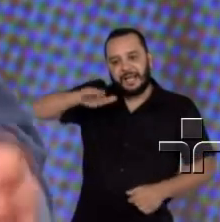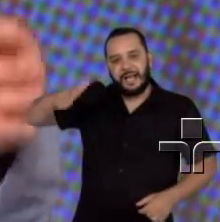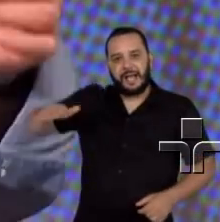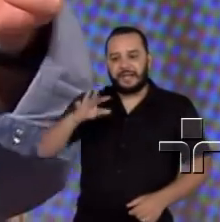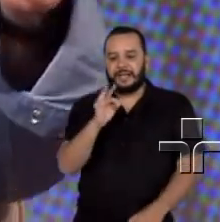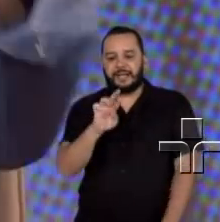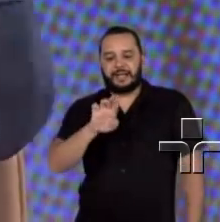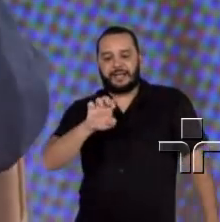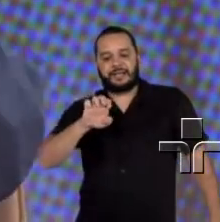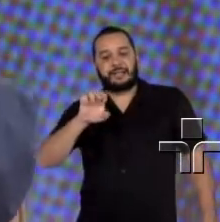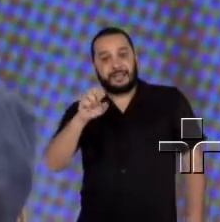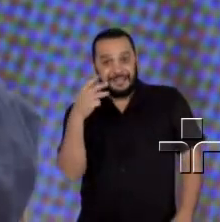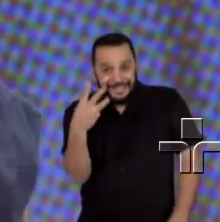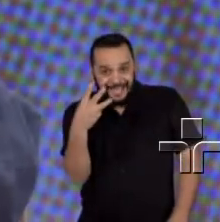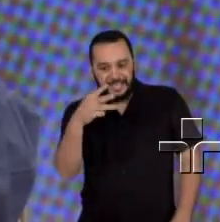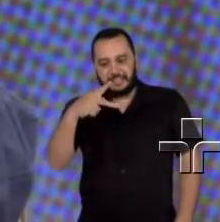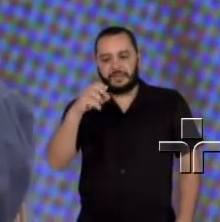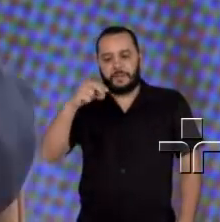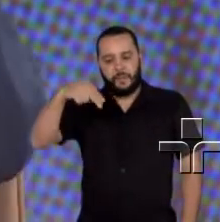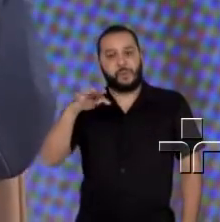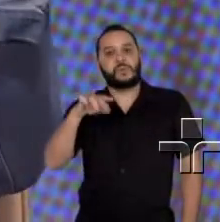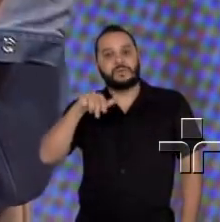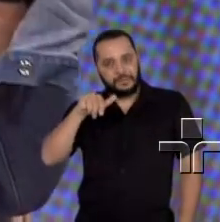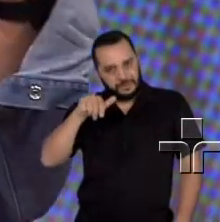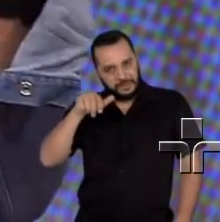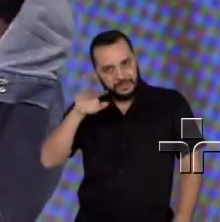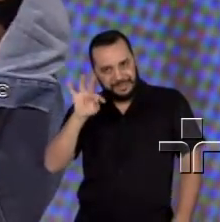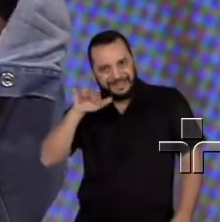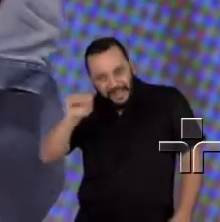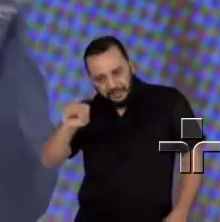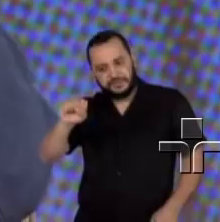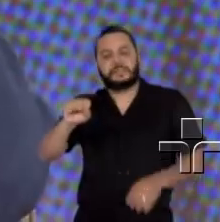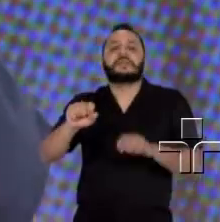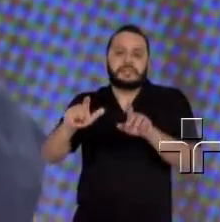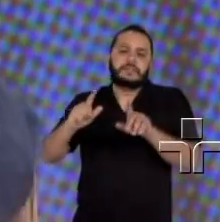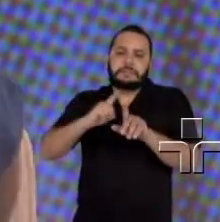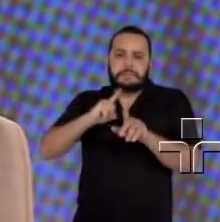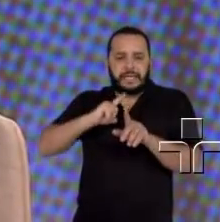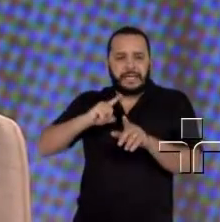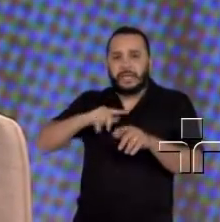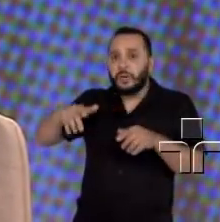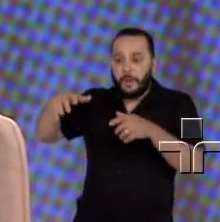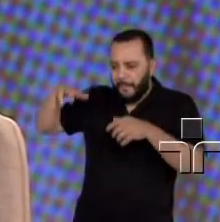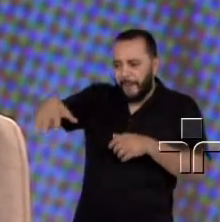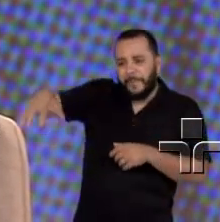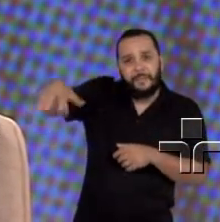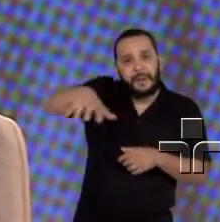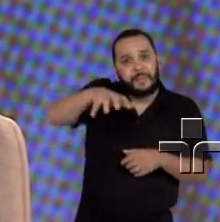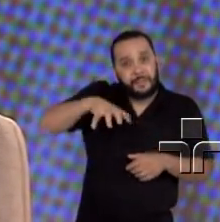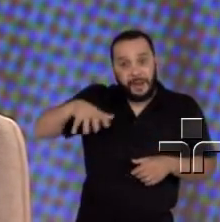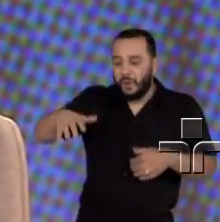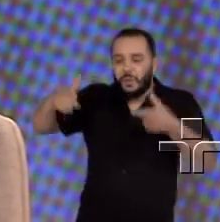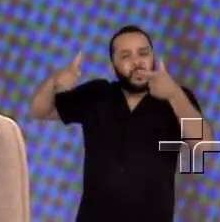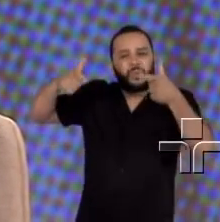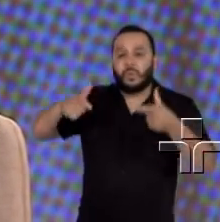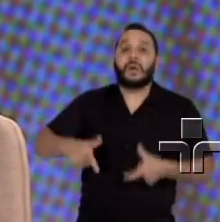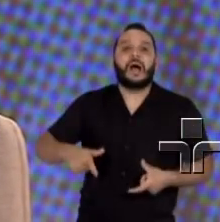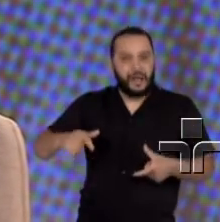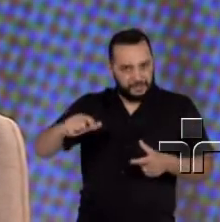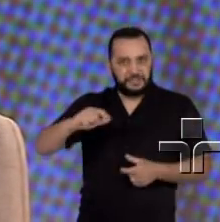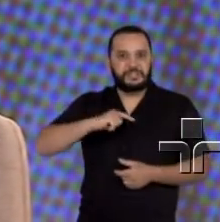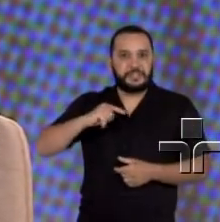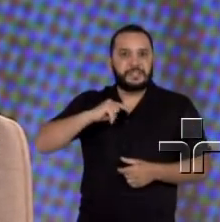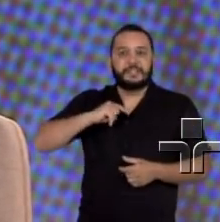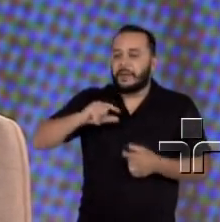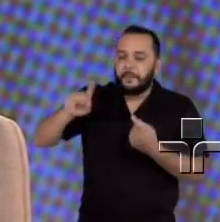Nascimento, que se juntou com Wagner Tiso, montou uma companhia. Então, esta região específica, ela era movimentada por